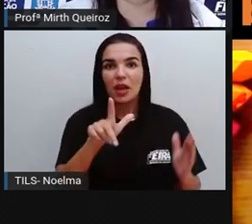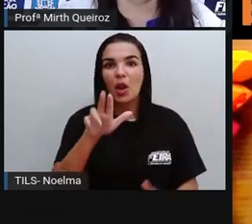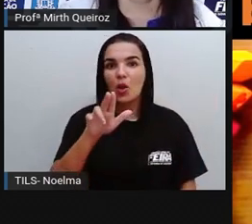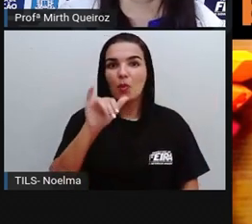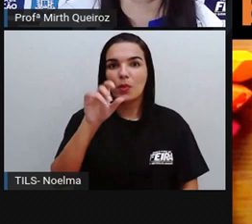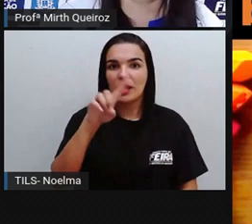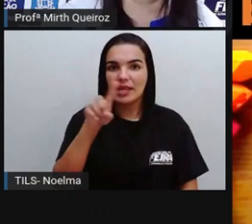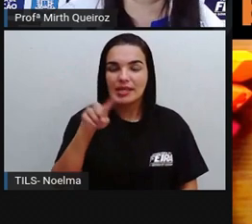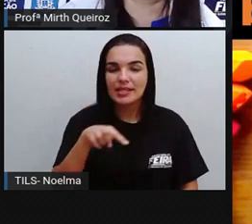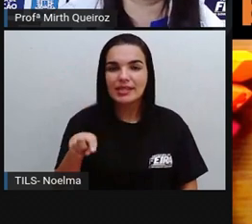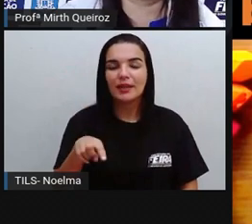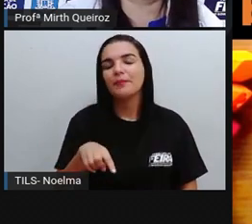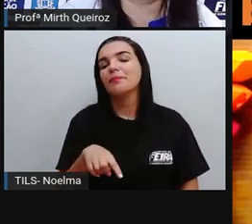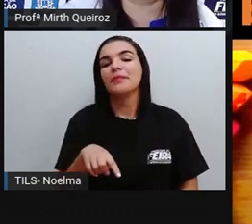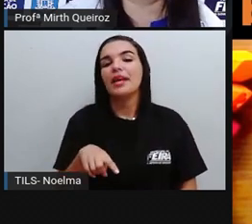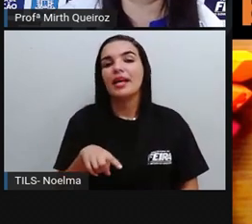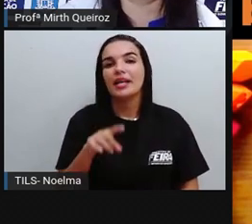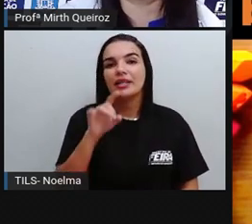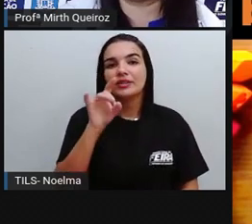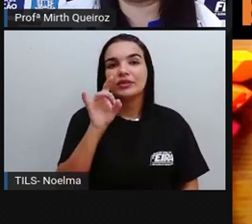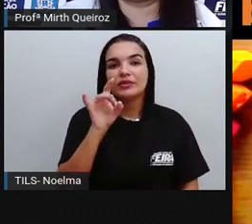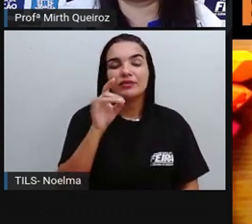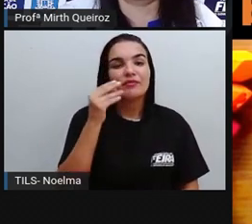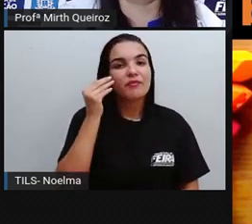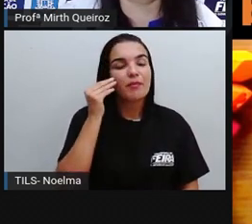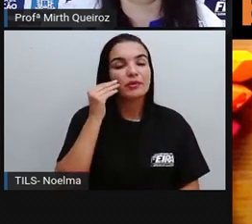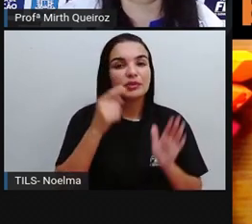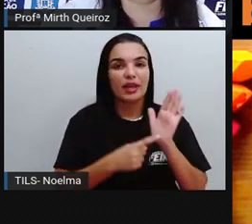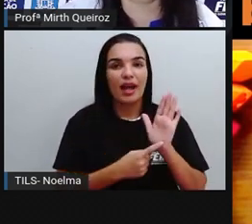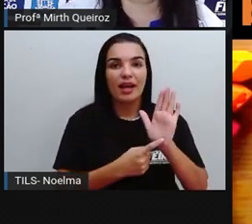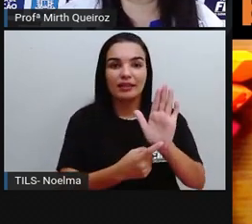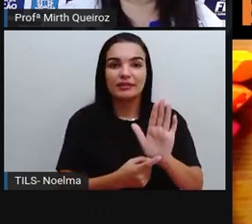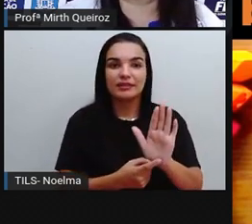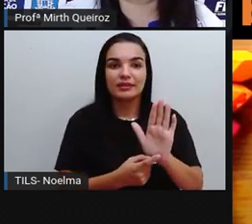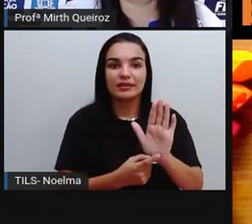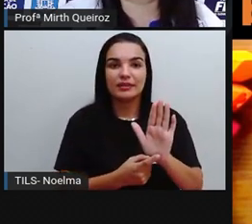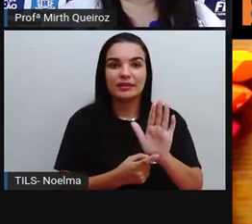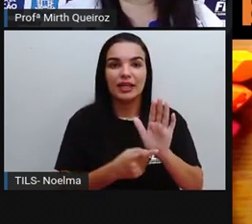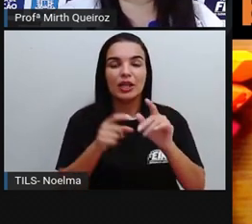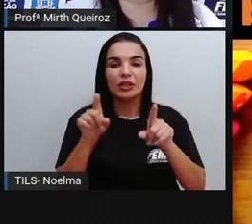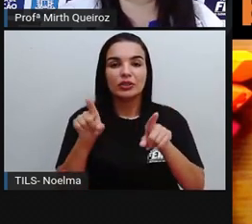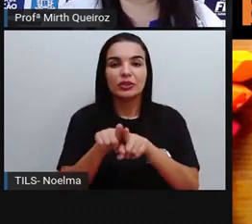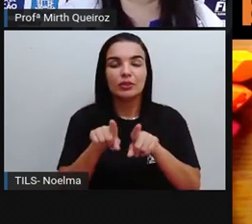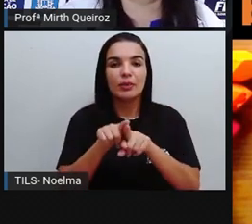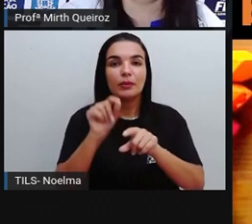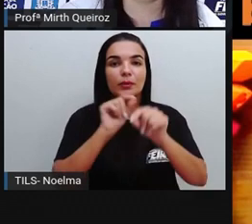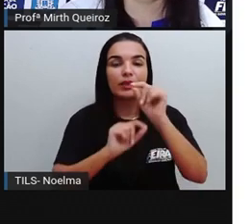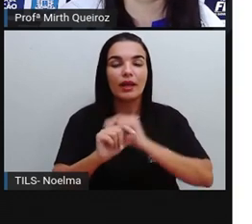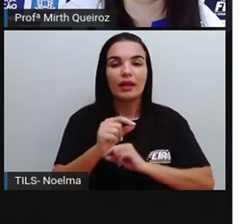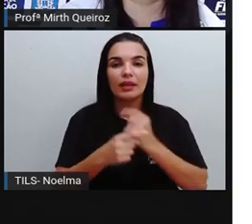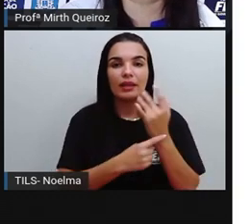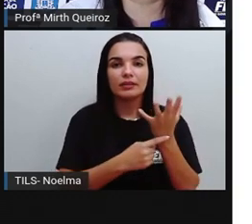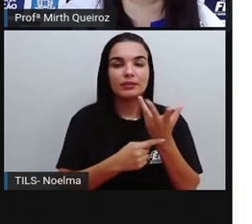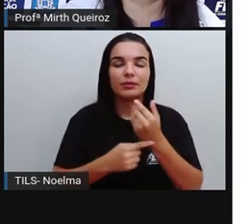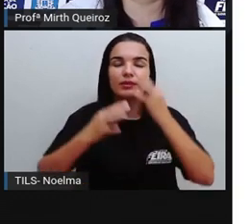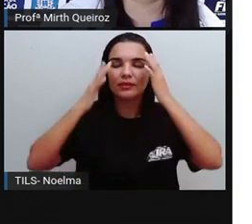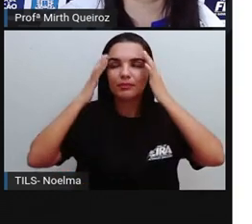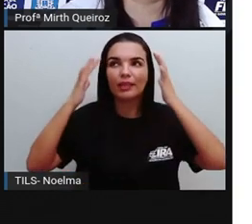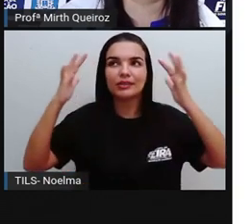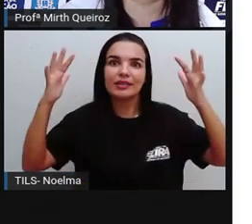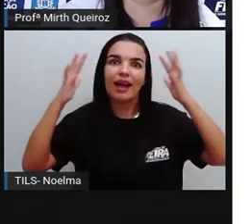Baravelli, vocês vão ver aqui que ele vai representar aí muito em suas obras o imaginário,